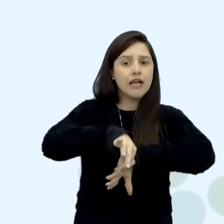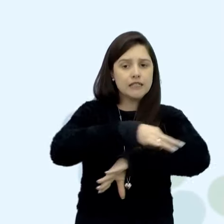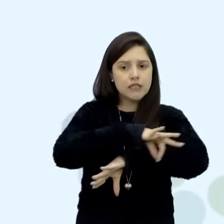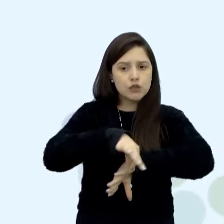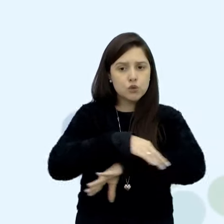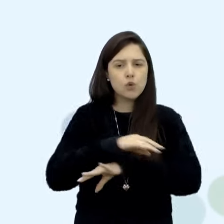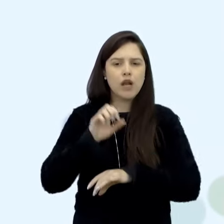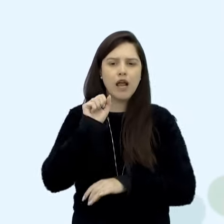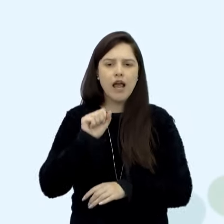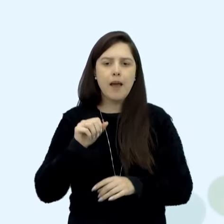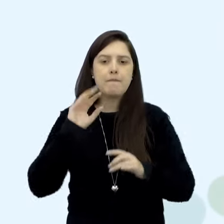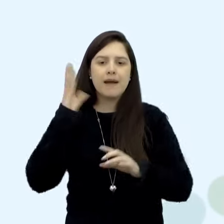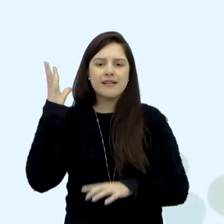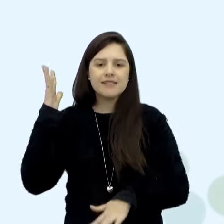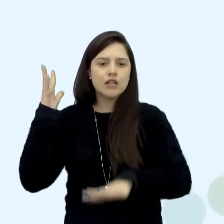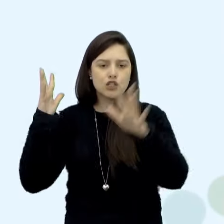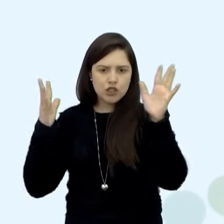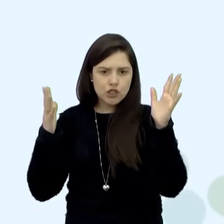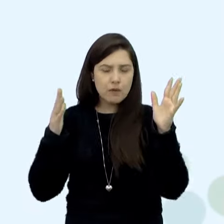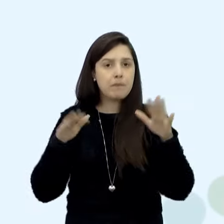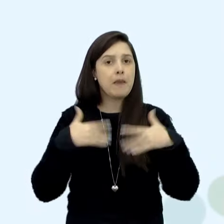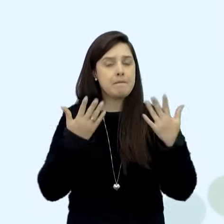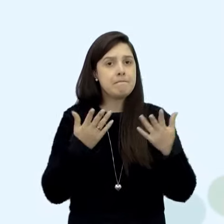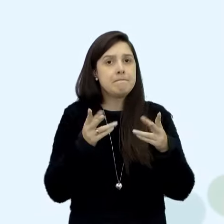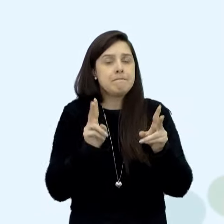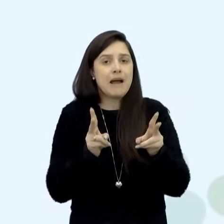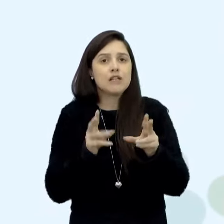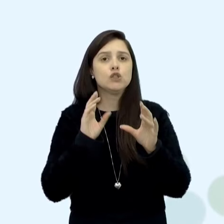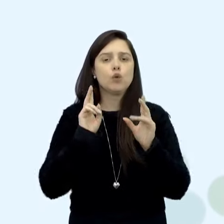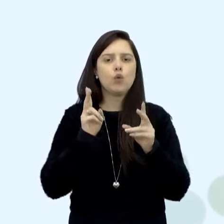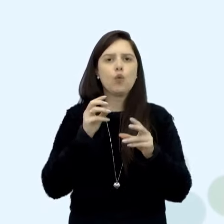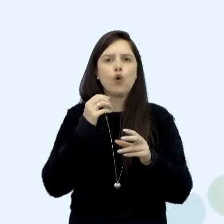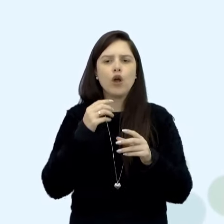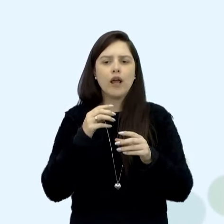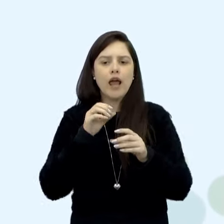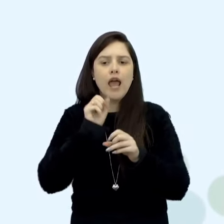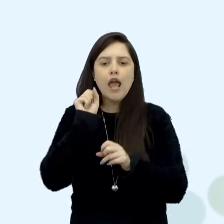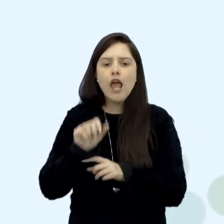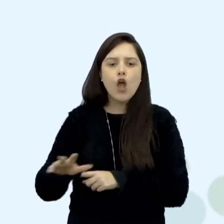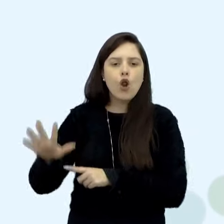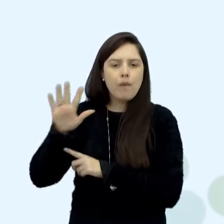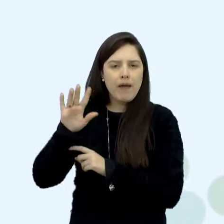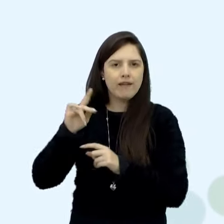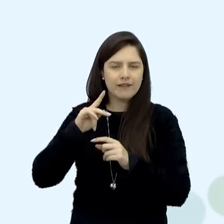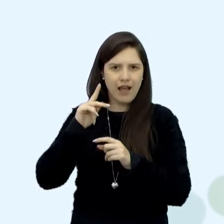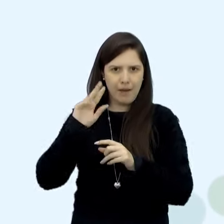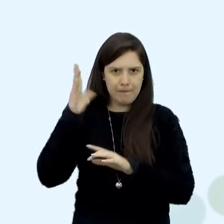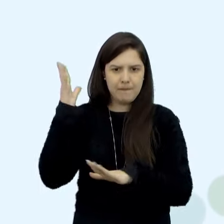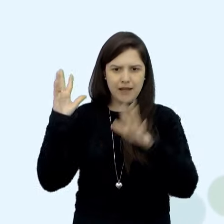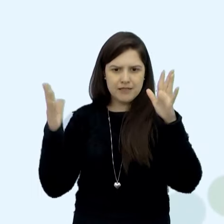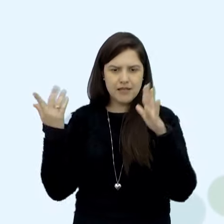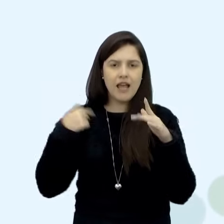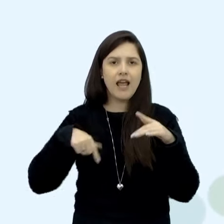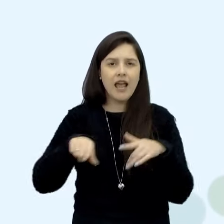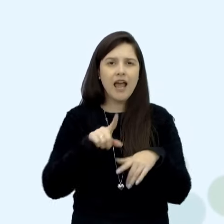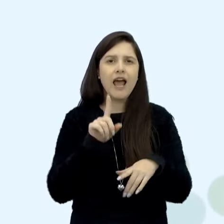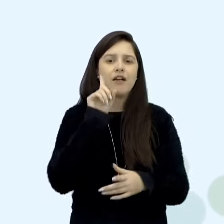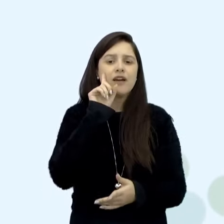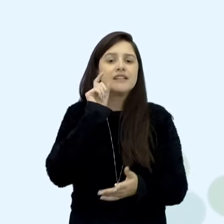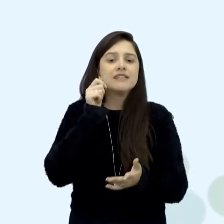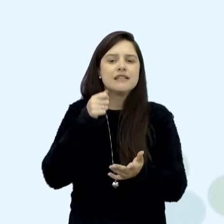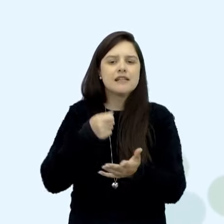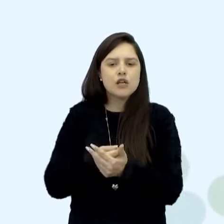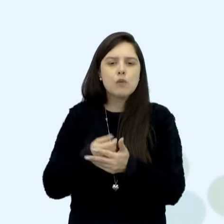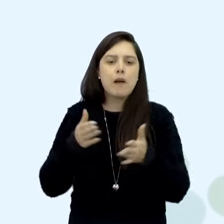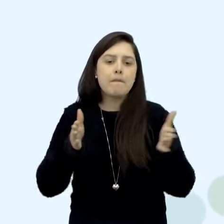arquitetura paisagista. De acordo com a Convenção Europeia da Paisagem, ela vai se designar